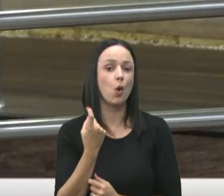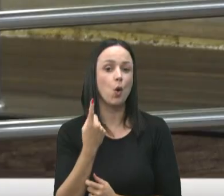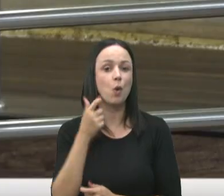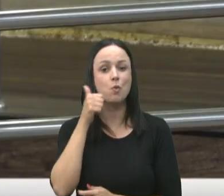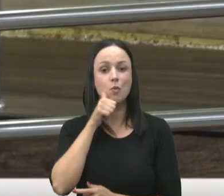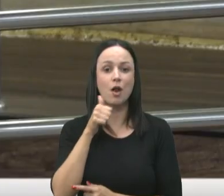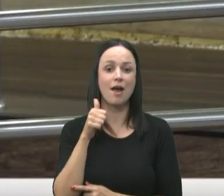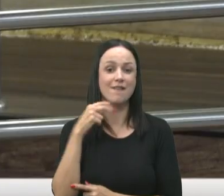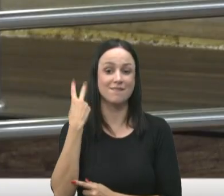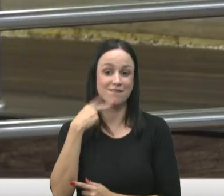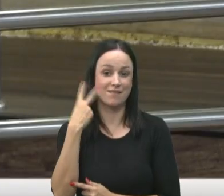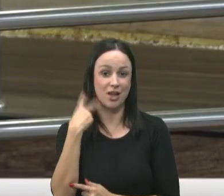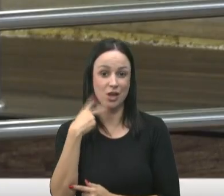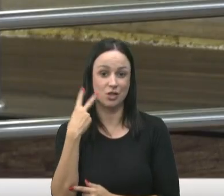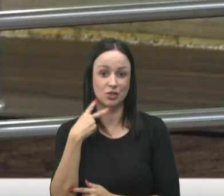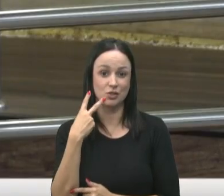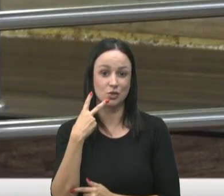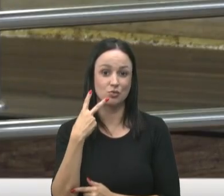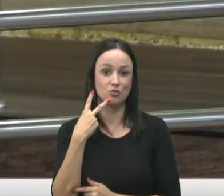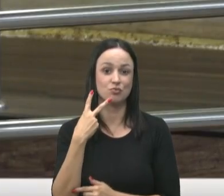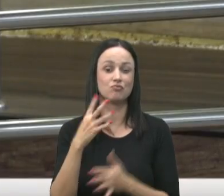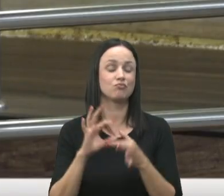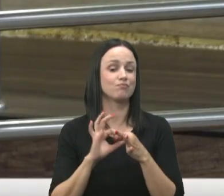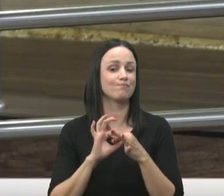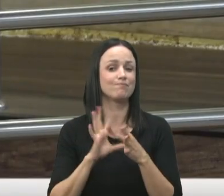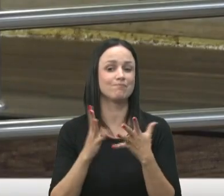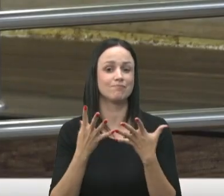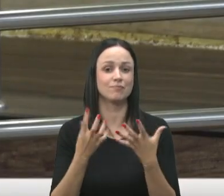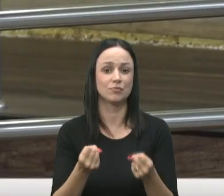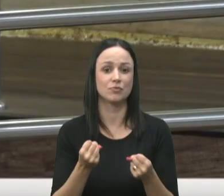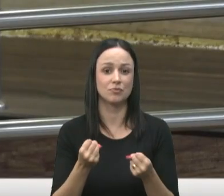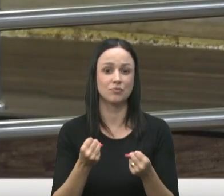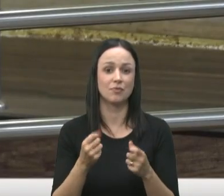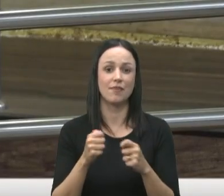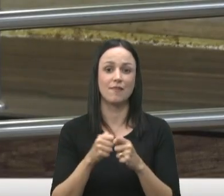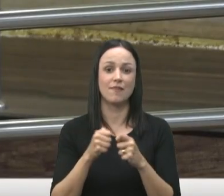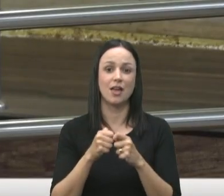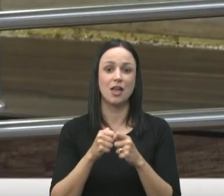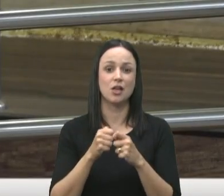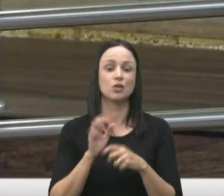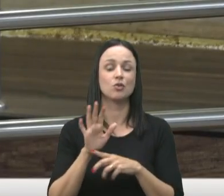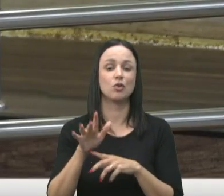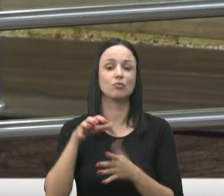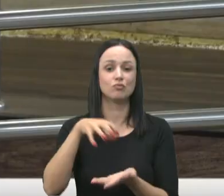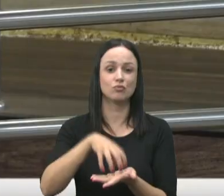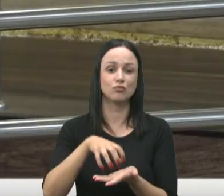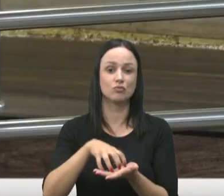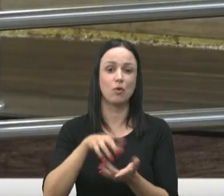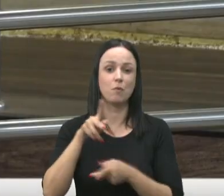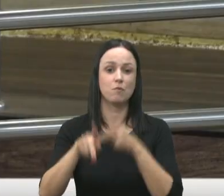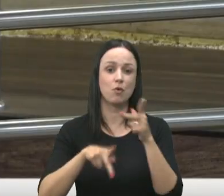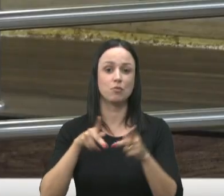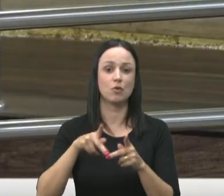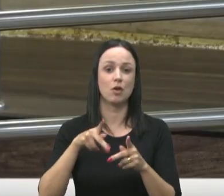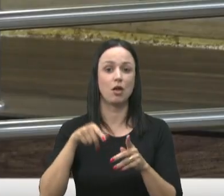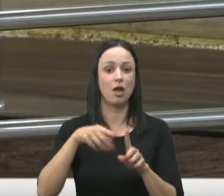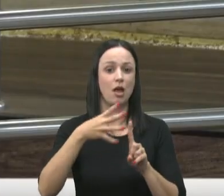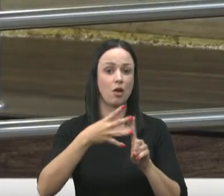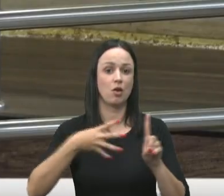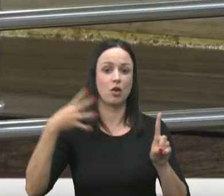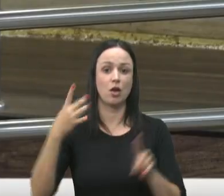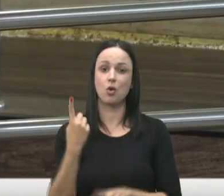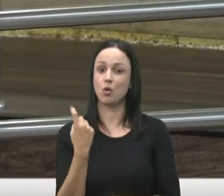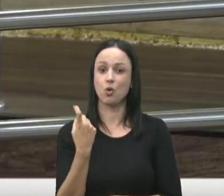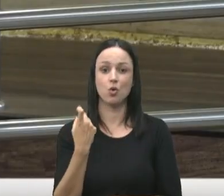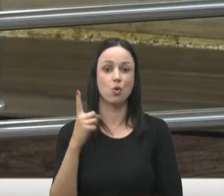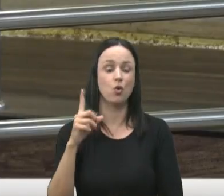vereadora que se disponibilizou para sediar um evento sobre a população LGBT é a Dani. A